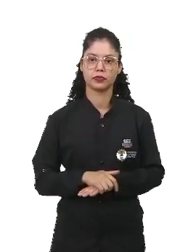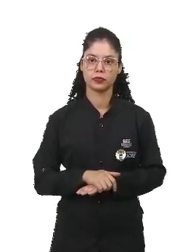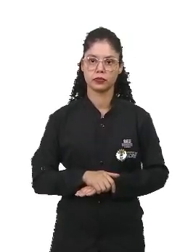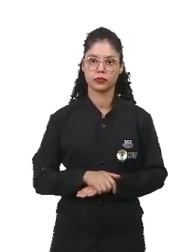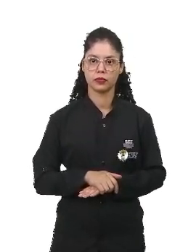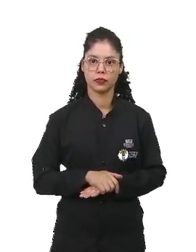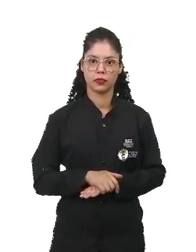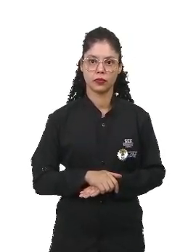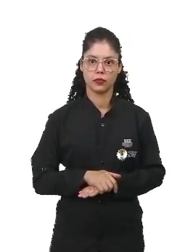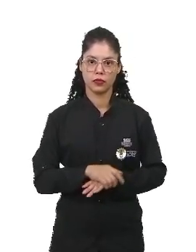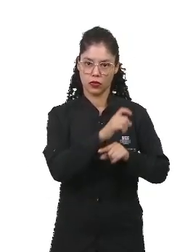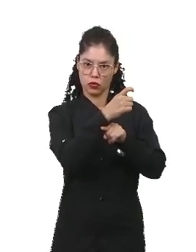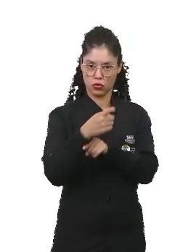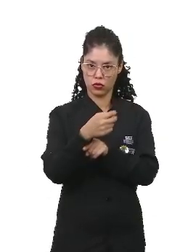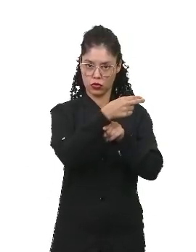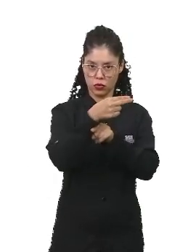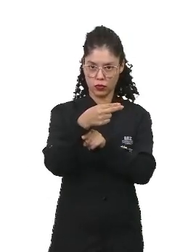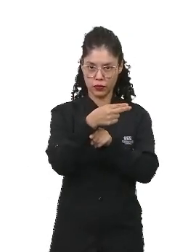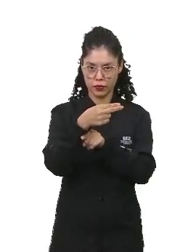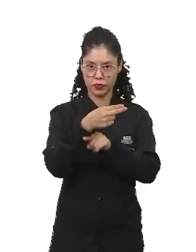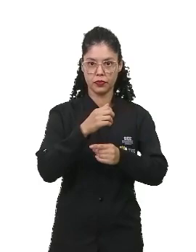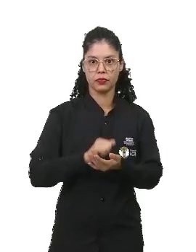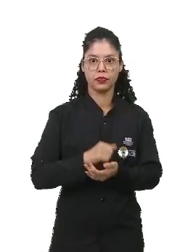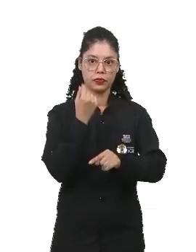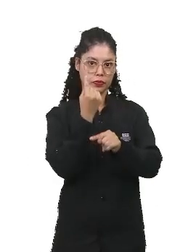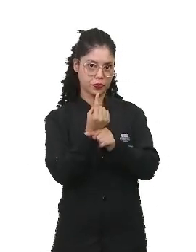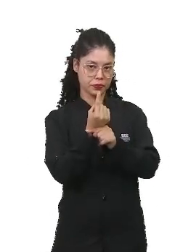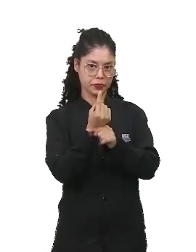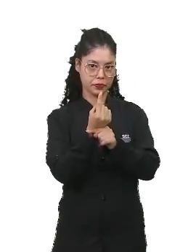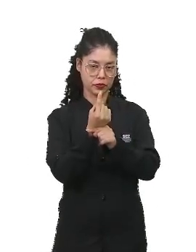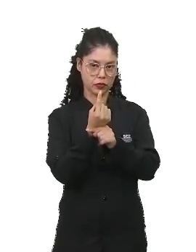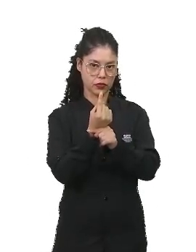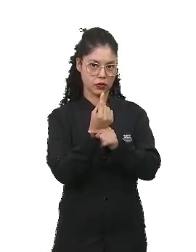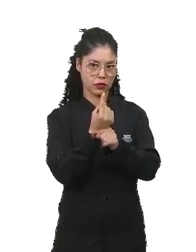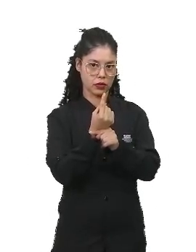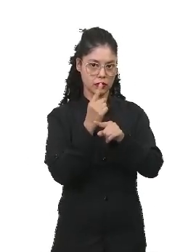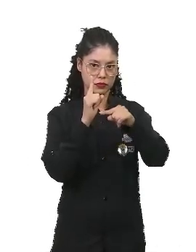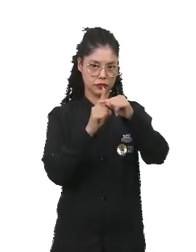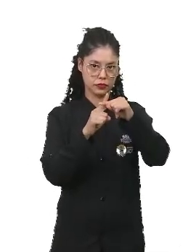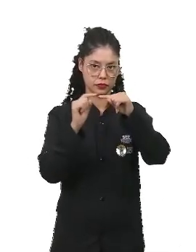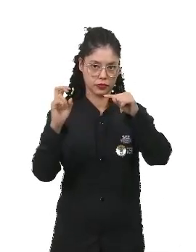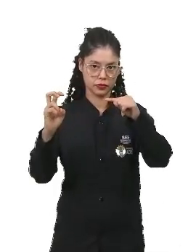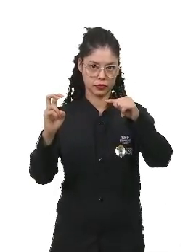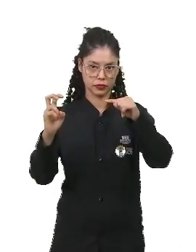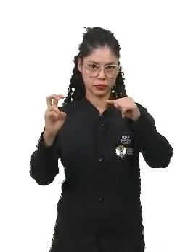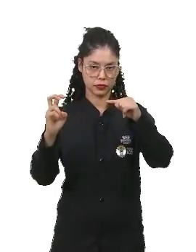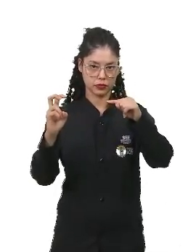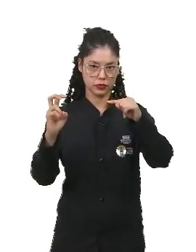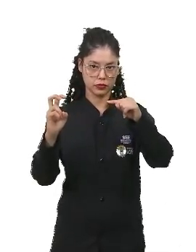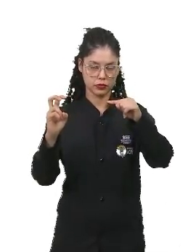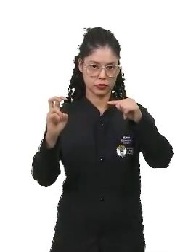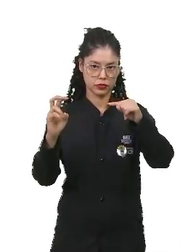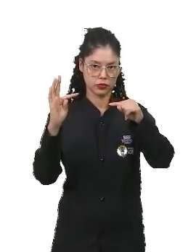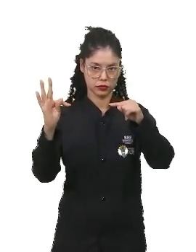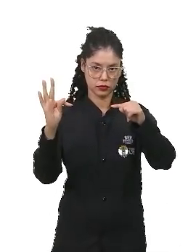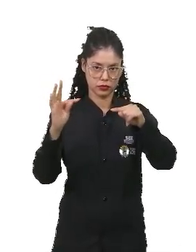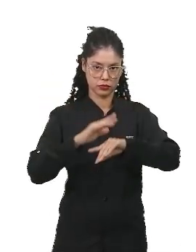Então, x igual a 1 mais 5